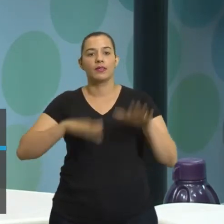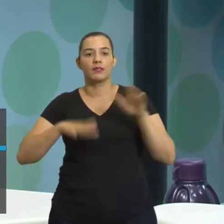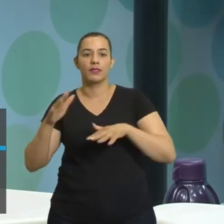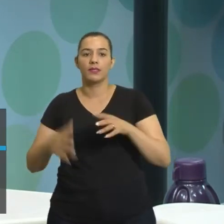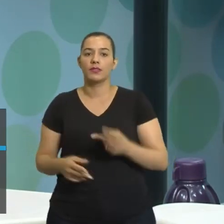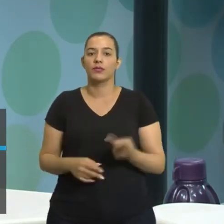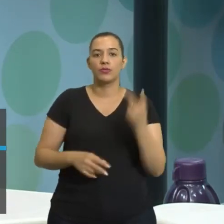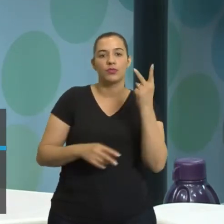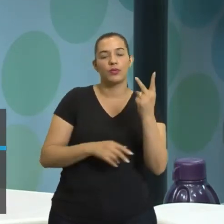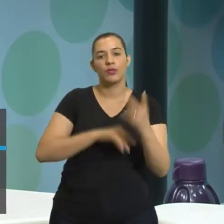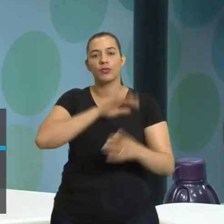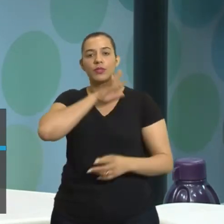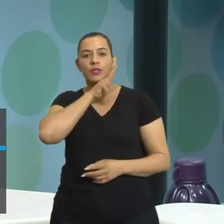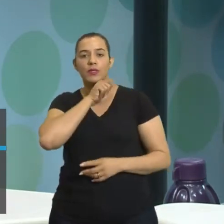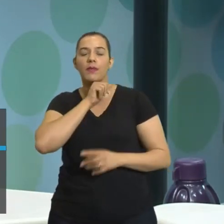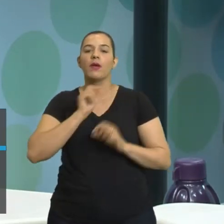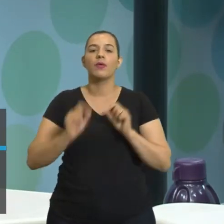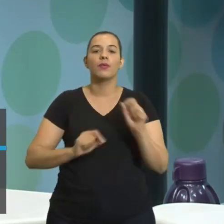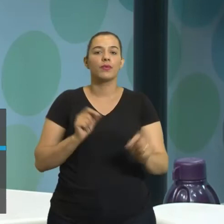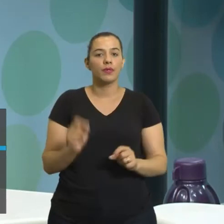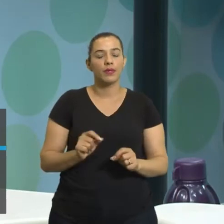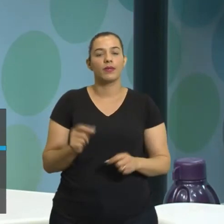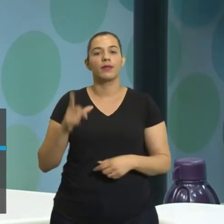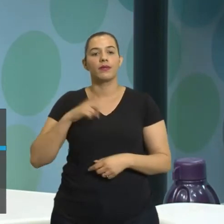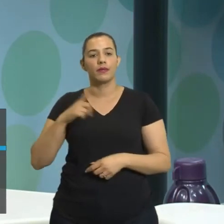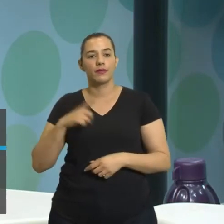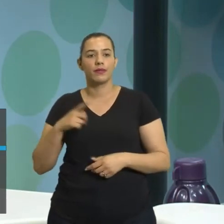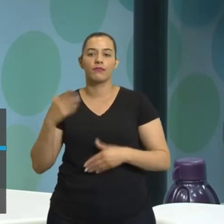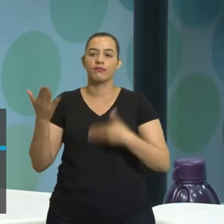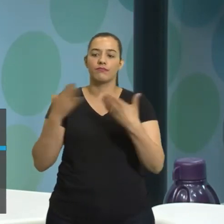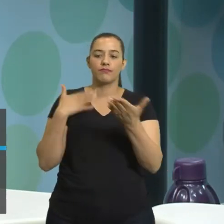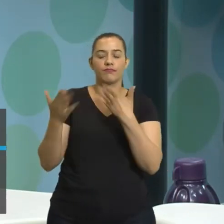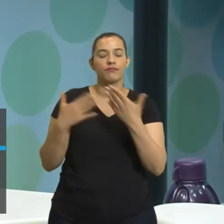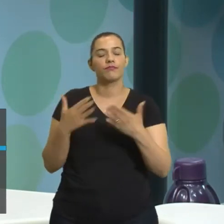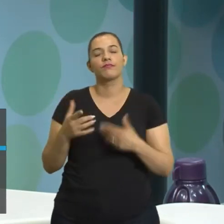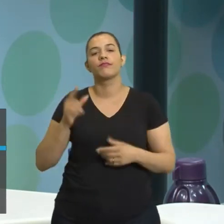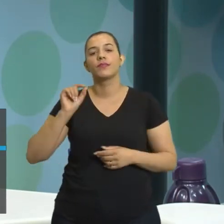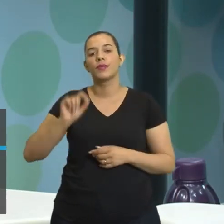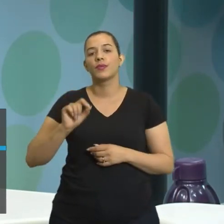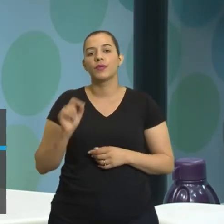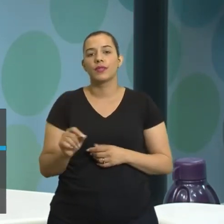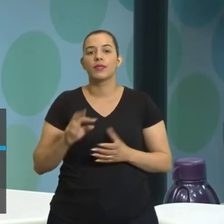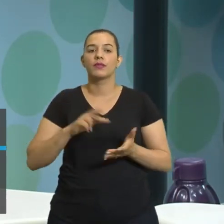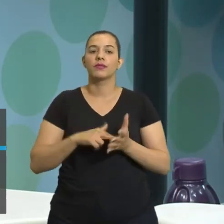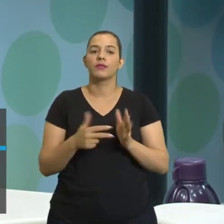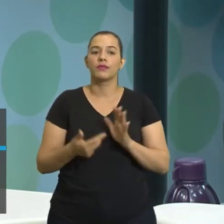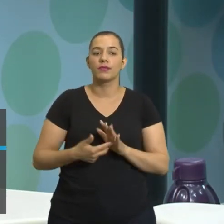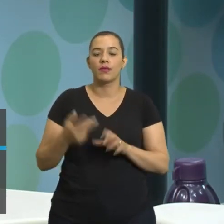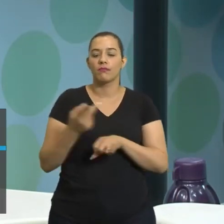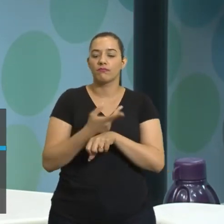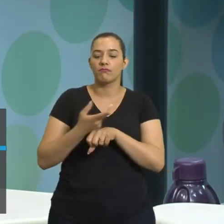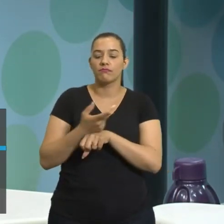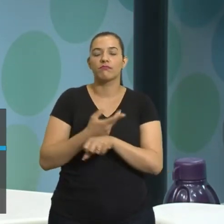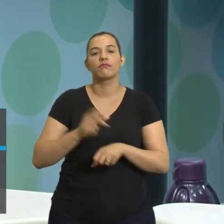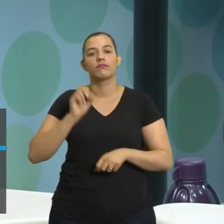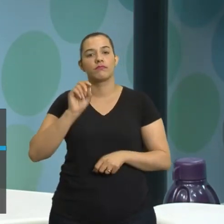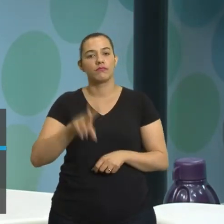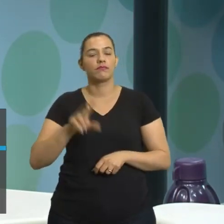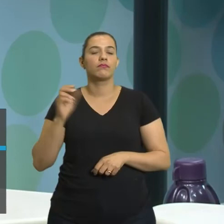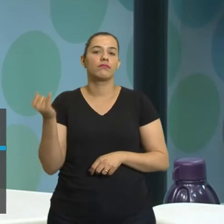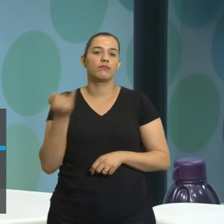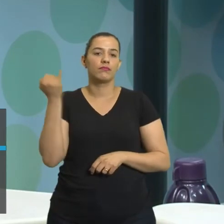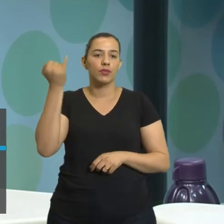animais ali compõem uma fábula. Então, trazer esses elementos, essas investigações é muito importante